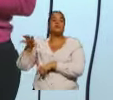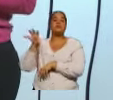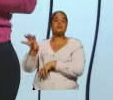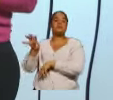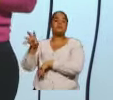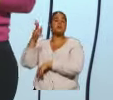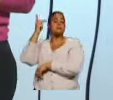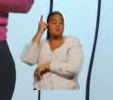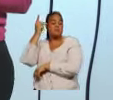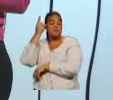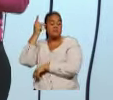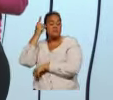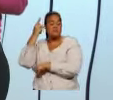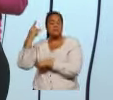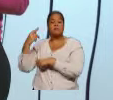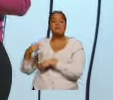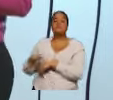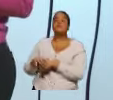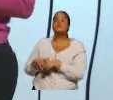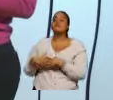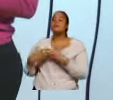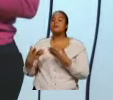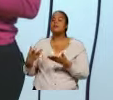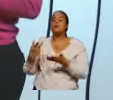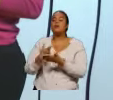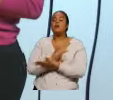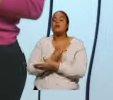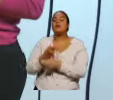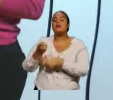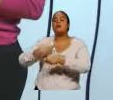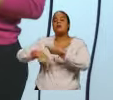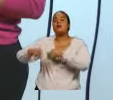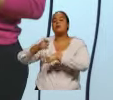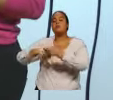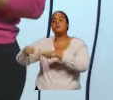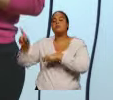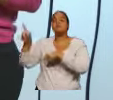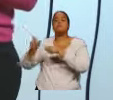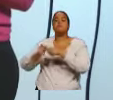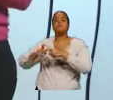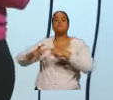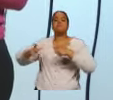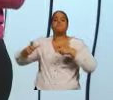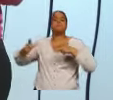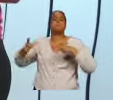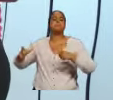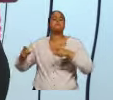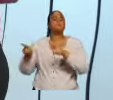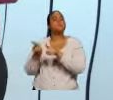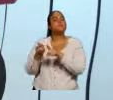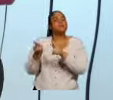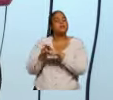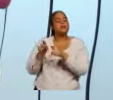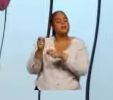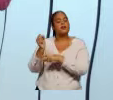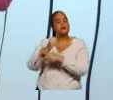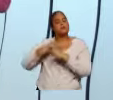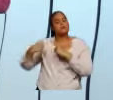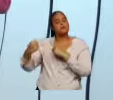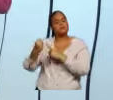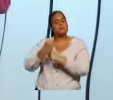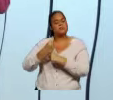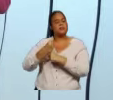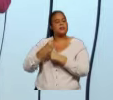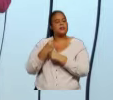paulo isso se justifica por uma atração que é econômica e tu vem associada ao social né